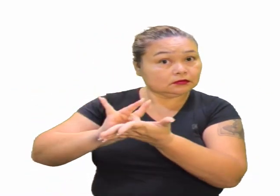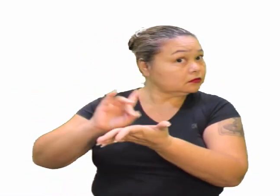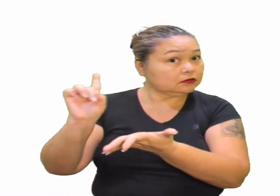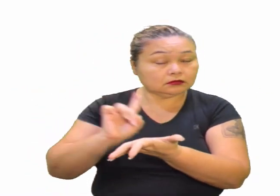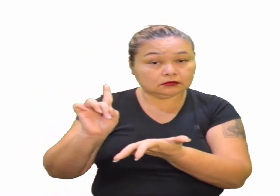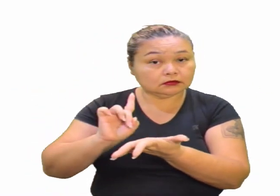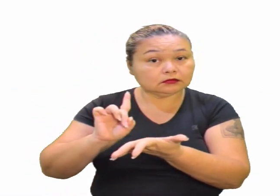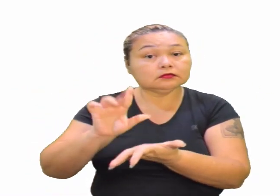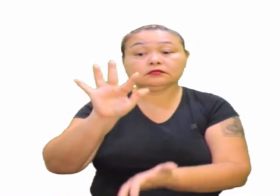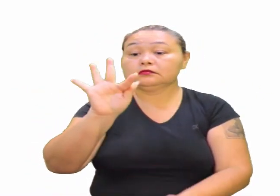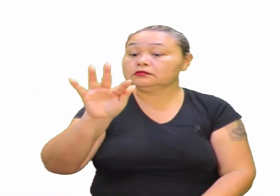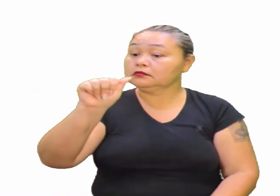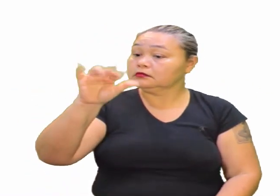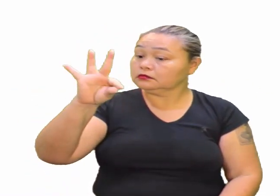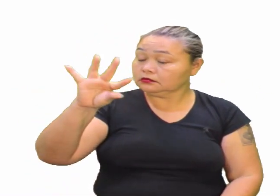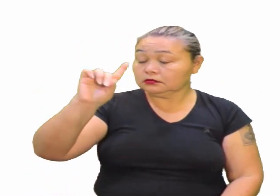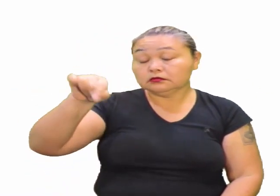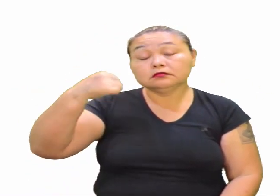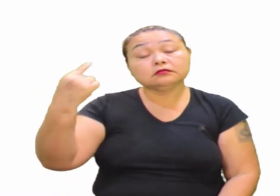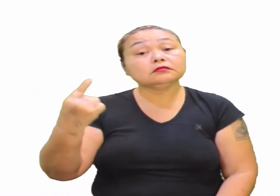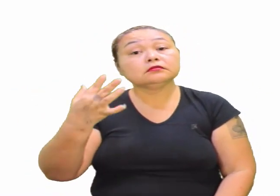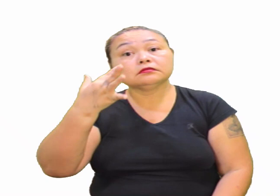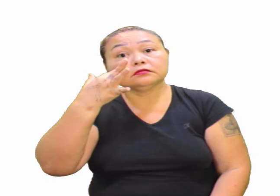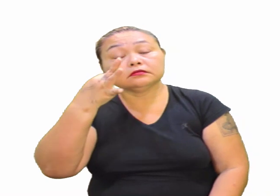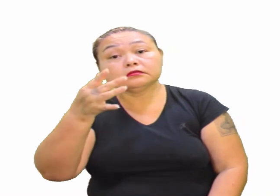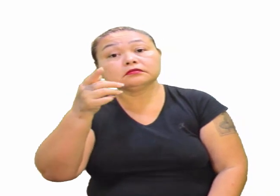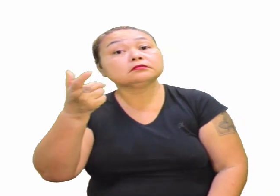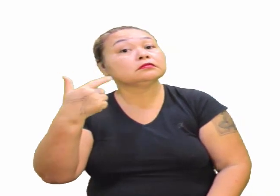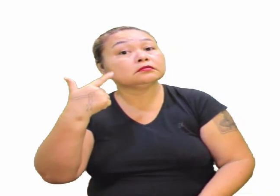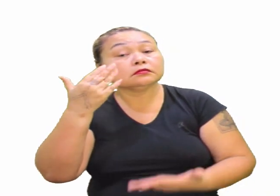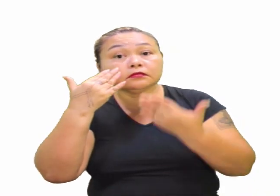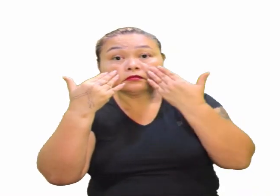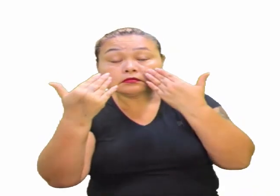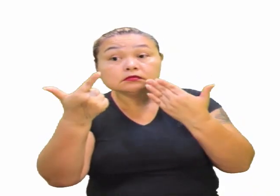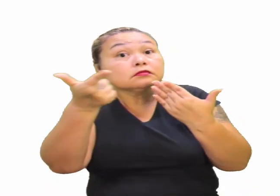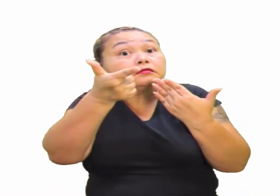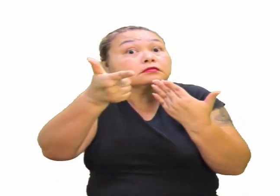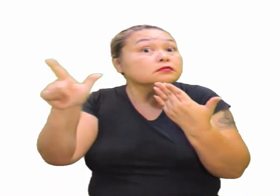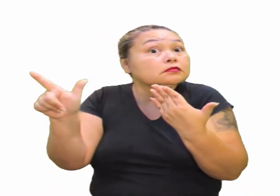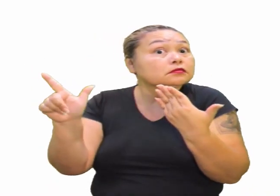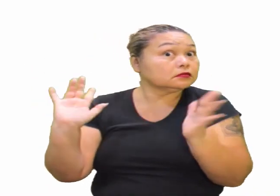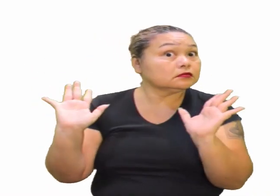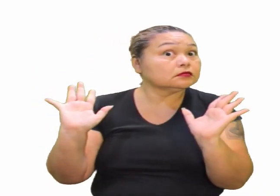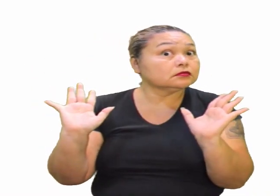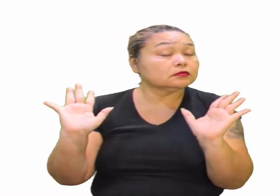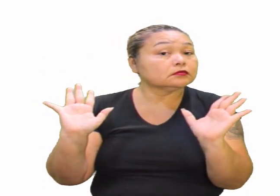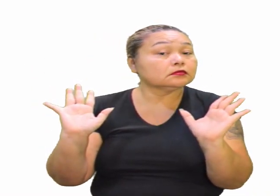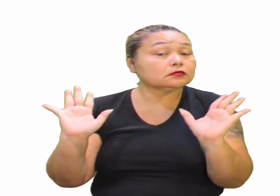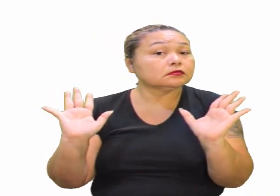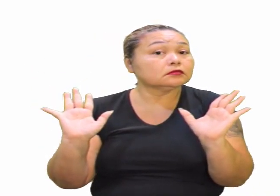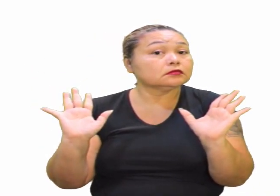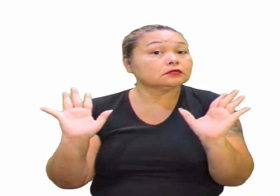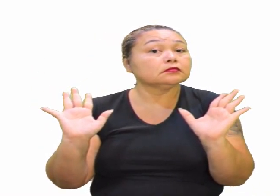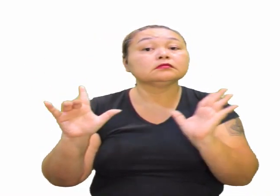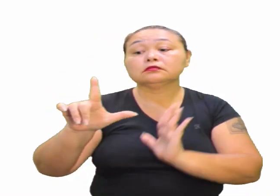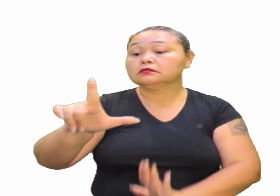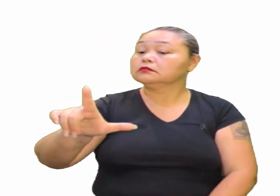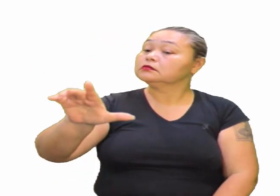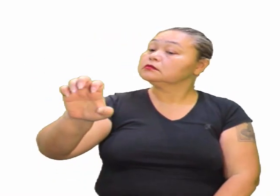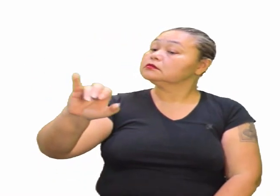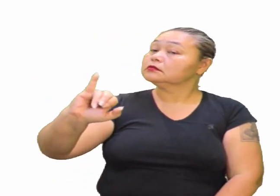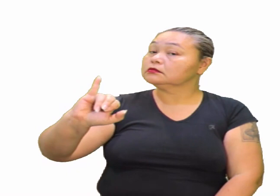coisa, evidências e provas são outras. Olha só, lei